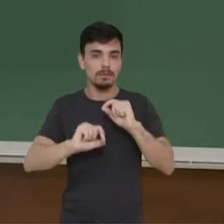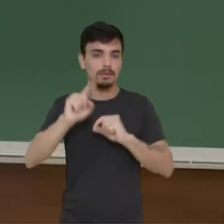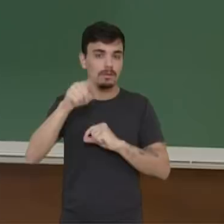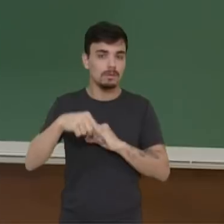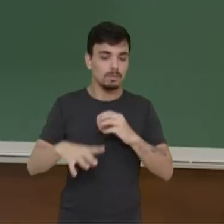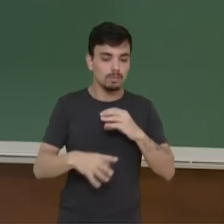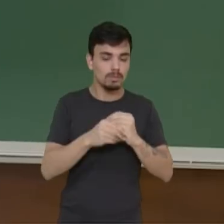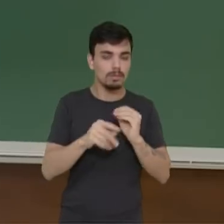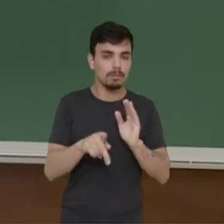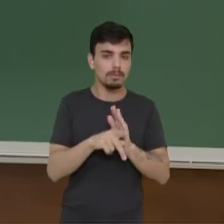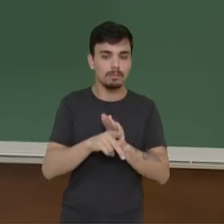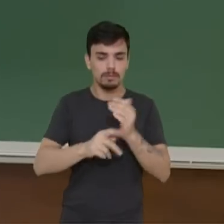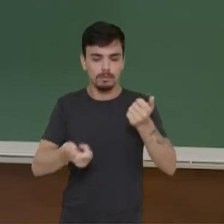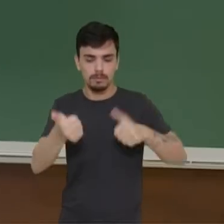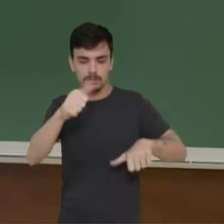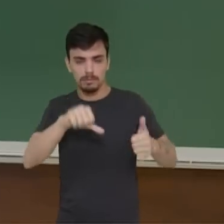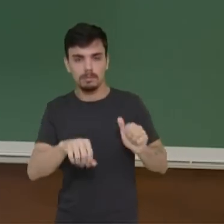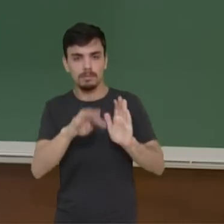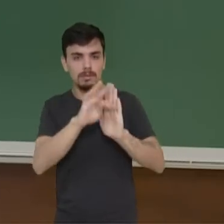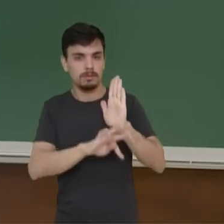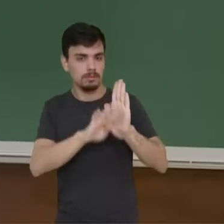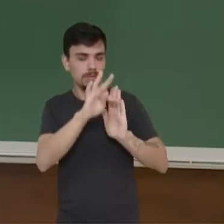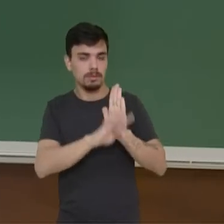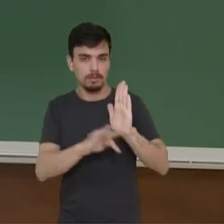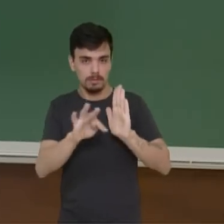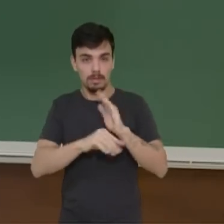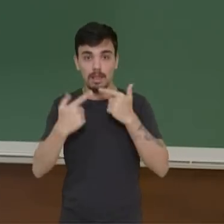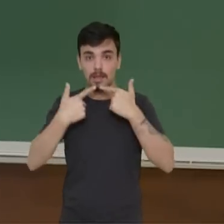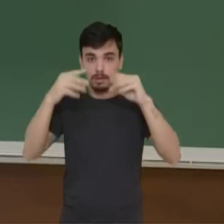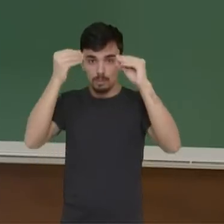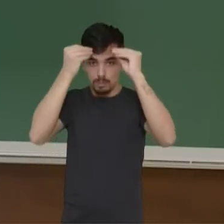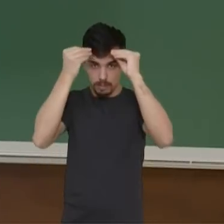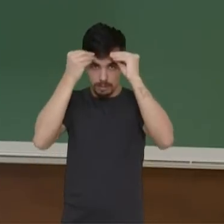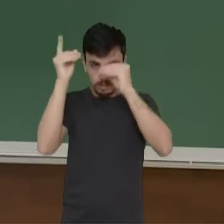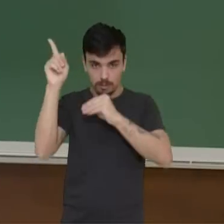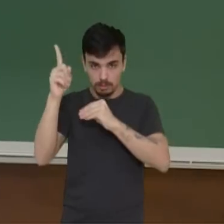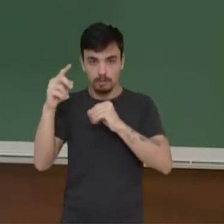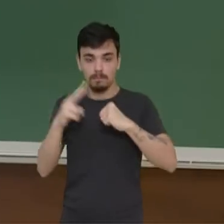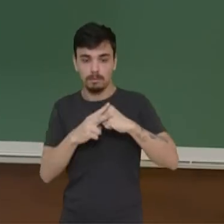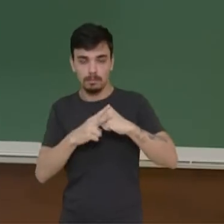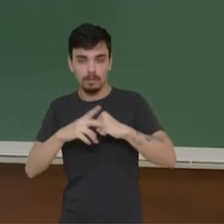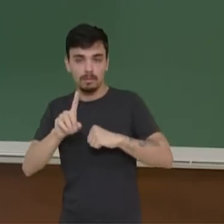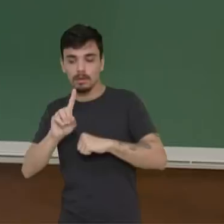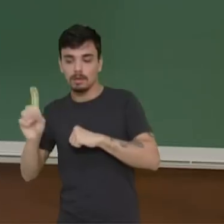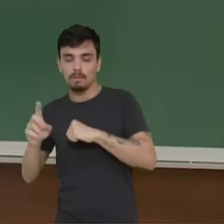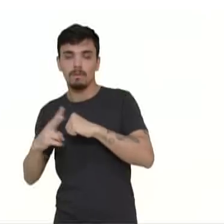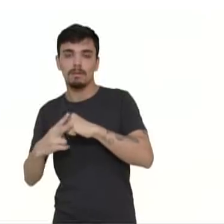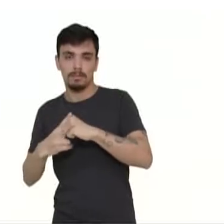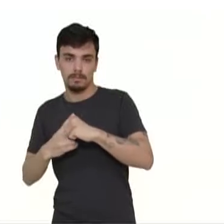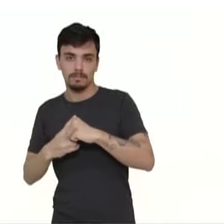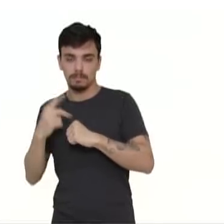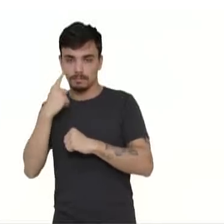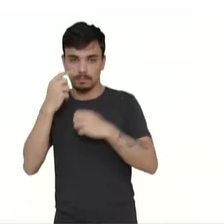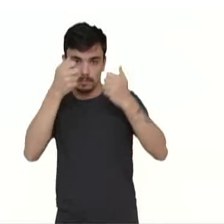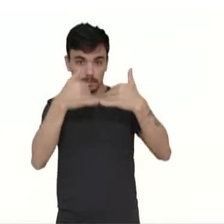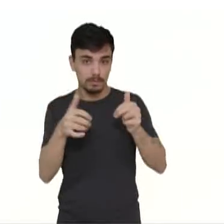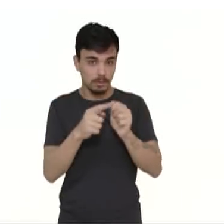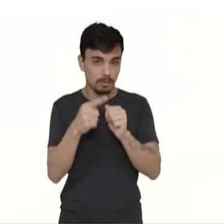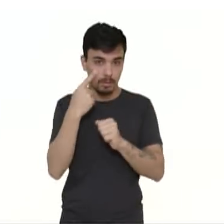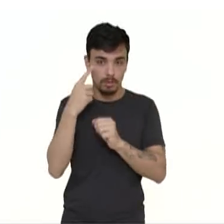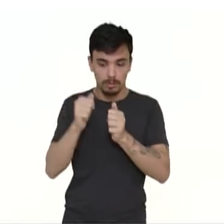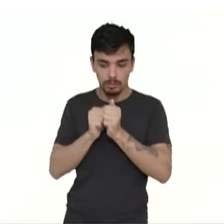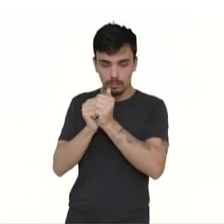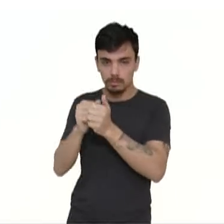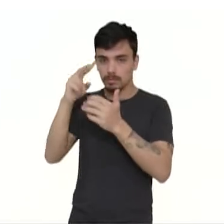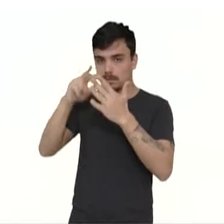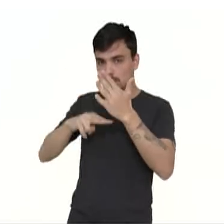que constitui esses elementos do texto, né, dessas linguagens verbal e não verbal nessa charge. Então aqui diz assim, leiam aqui comigo. A